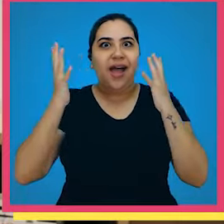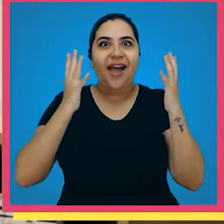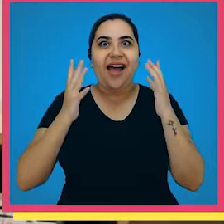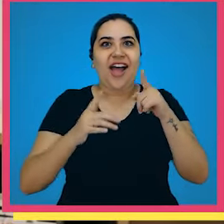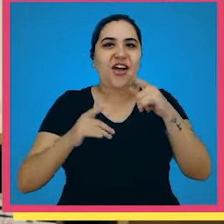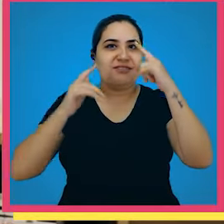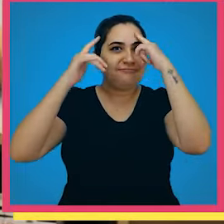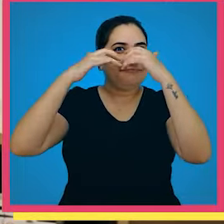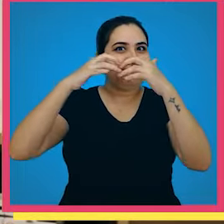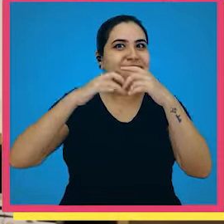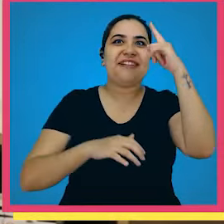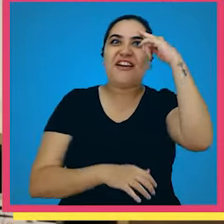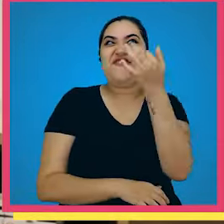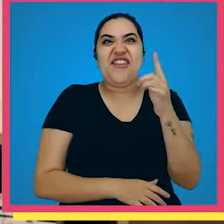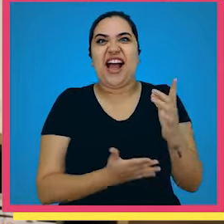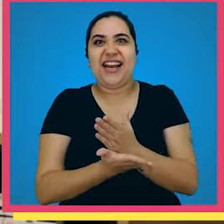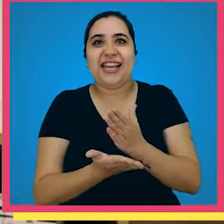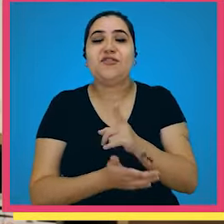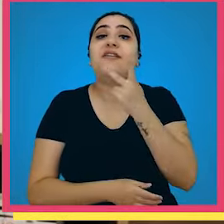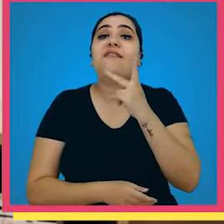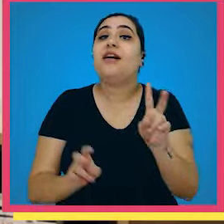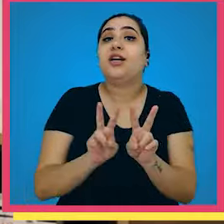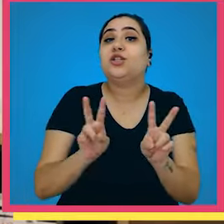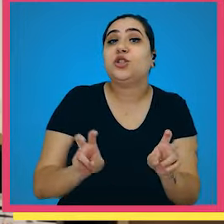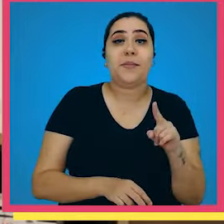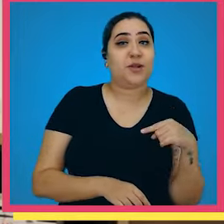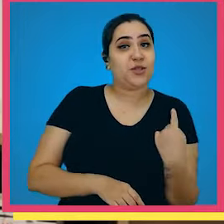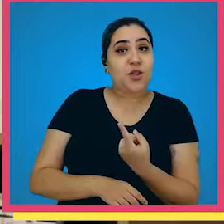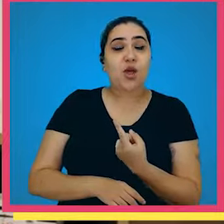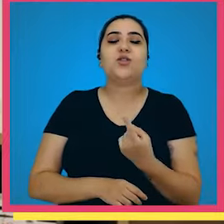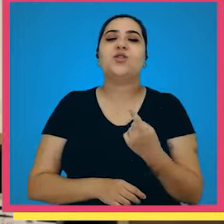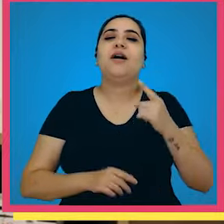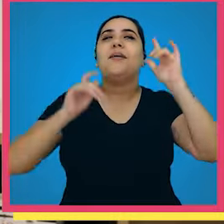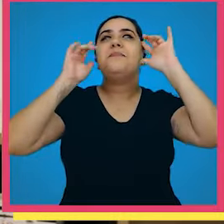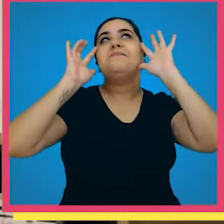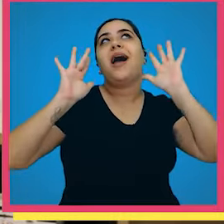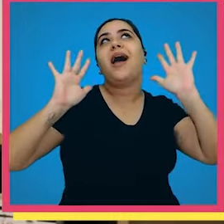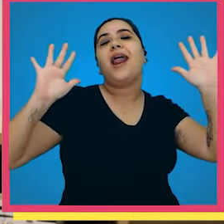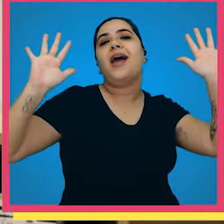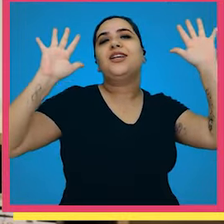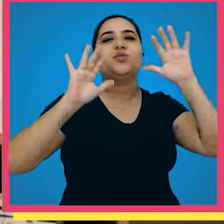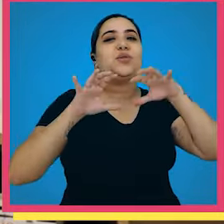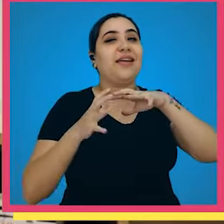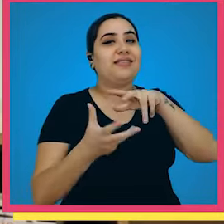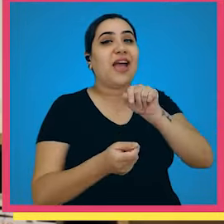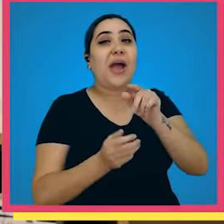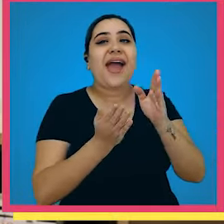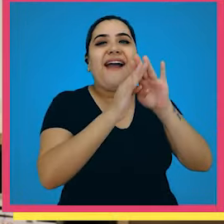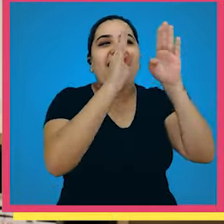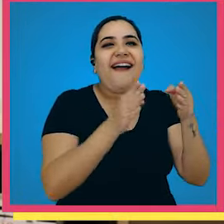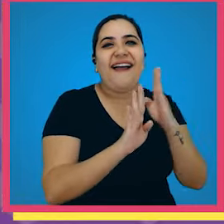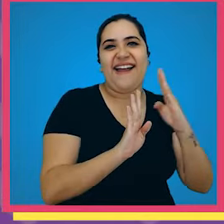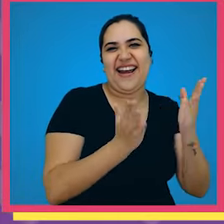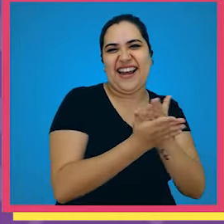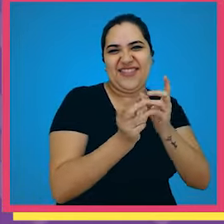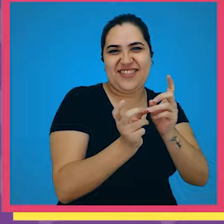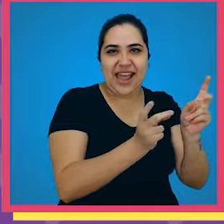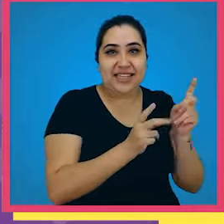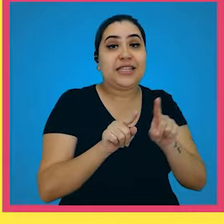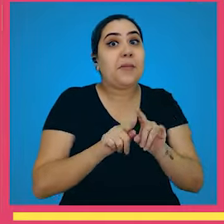abalar as estruturas do Bookstan, porque a gente vai falar do nosso paraíso na Terra, as livrarias e,